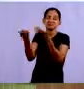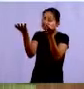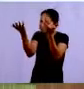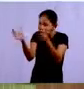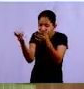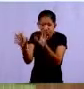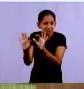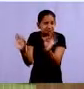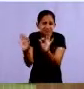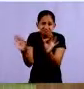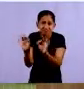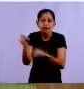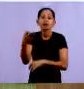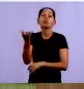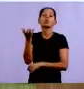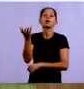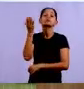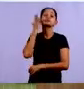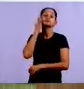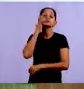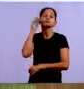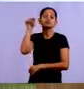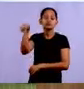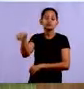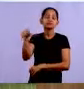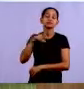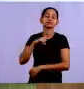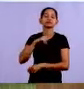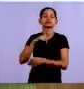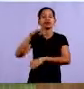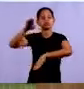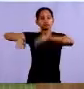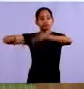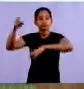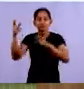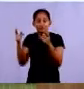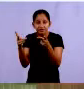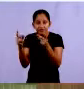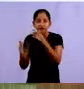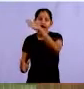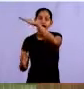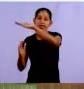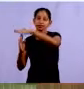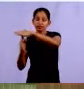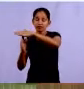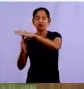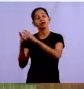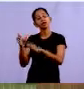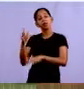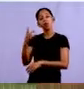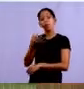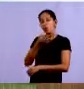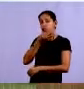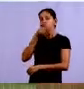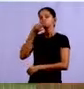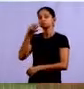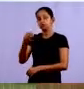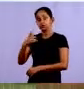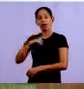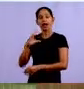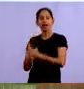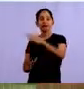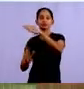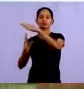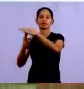que importa é que você tem um valor do faturamento da venda e nós presumimos que você tenha tantos por cento